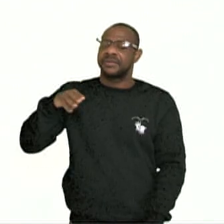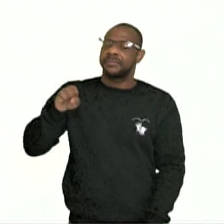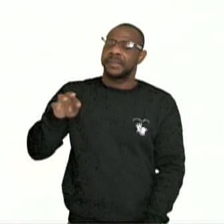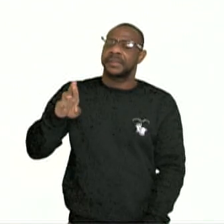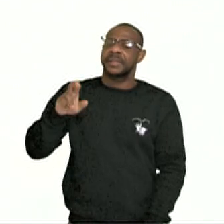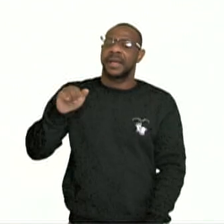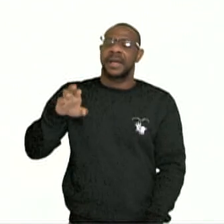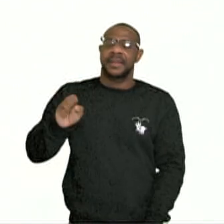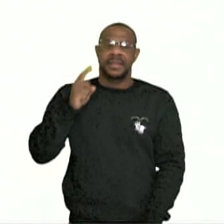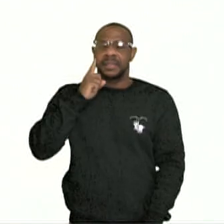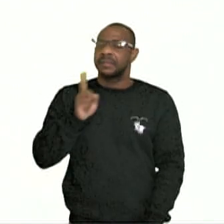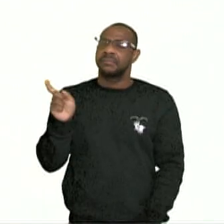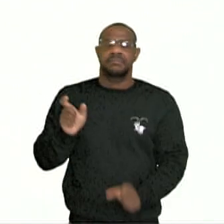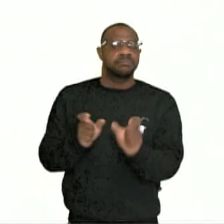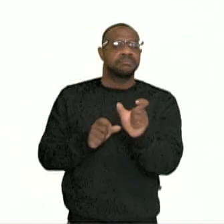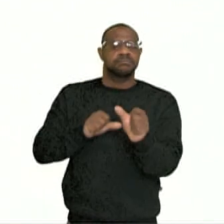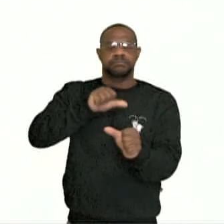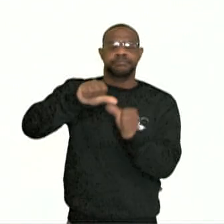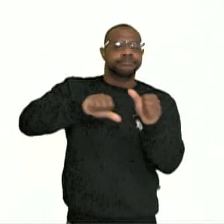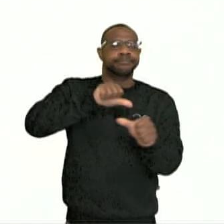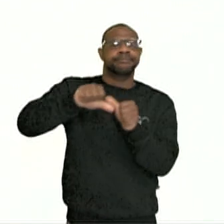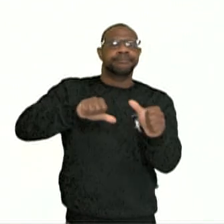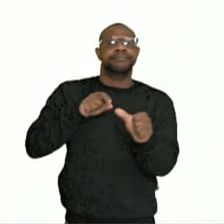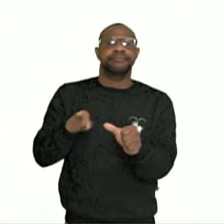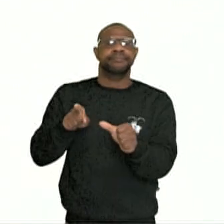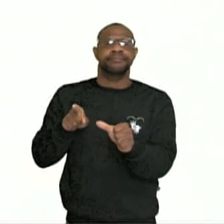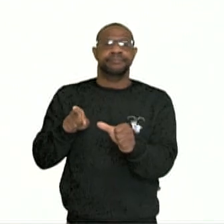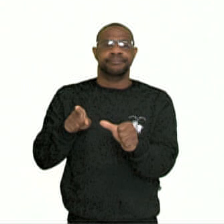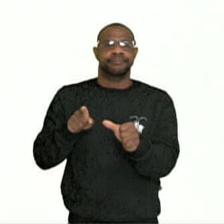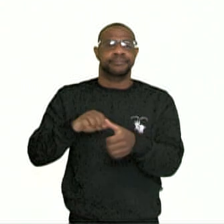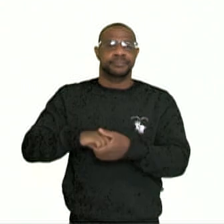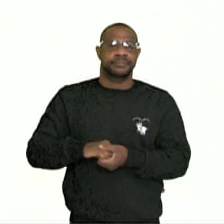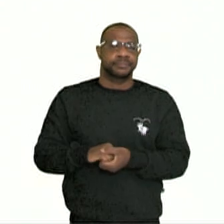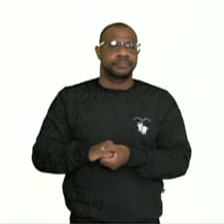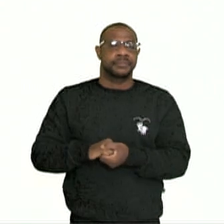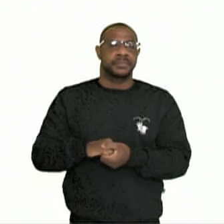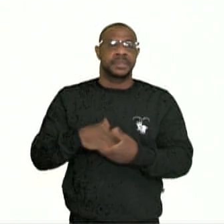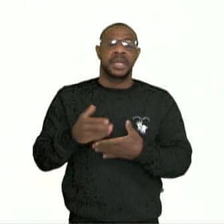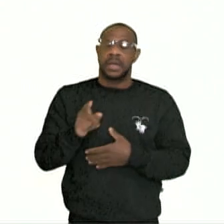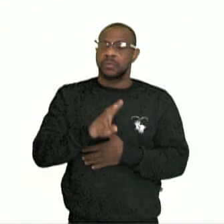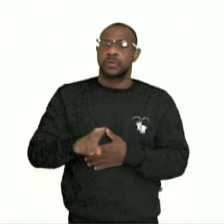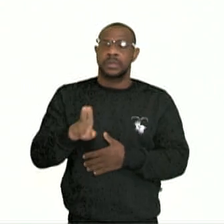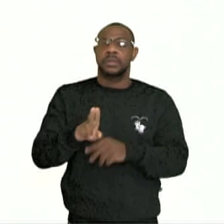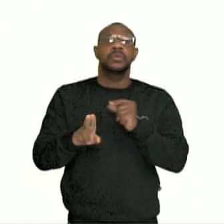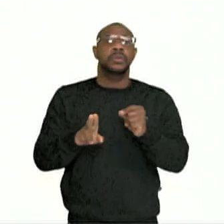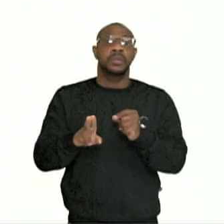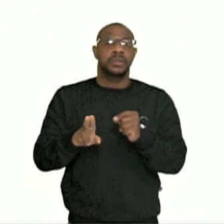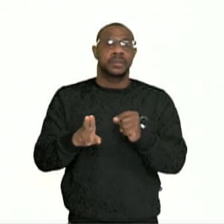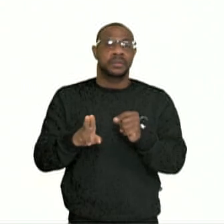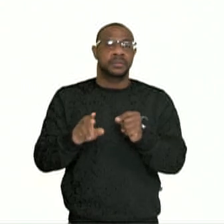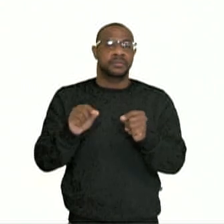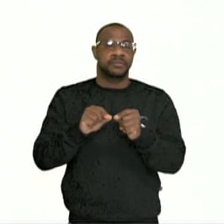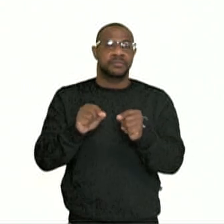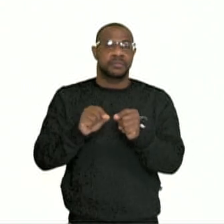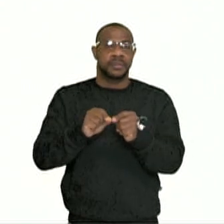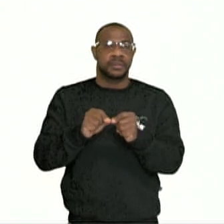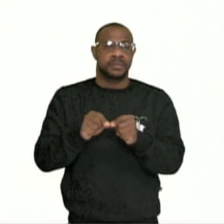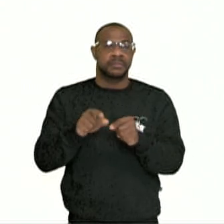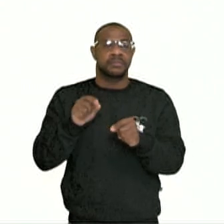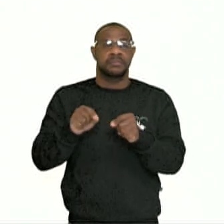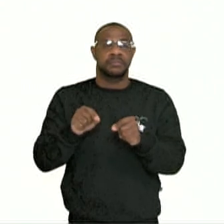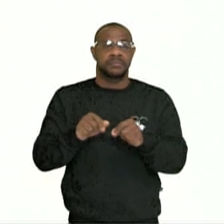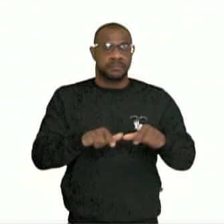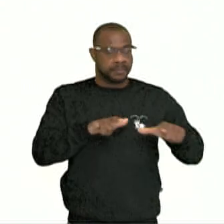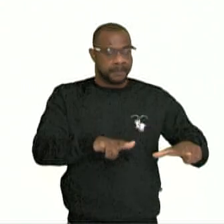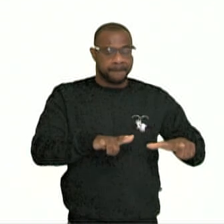rocha sedimentar se transformando em outra. É utilizada com frequência para revestimentos